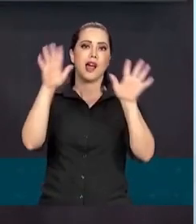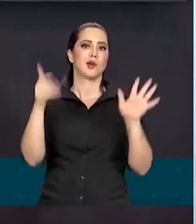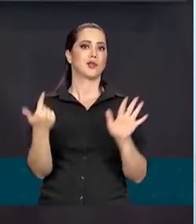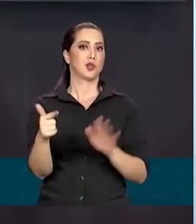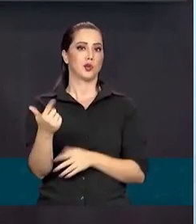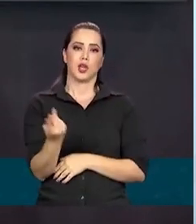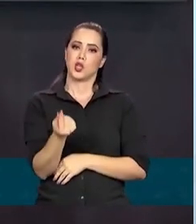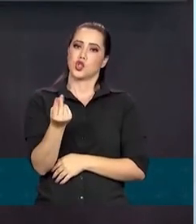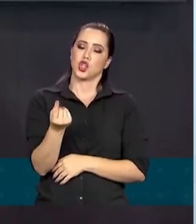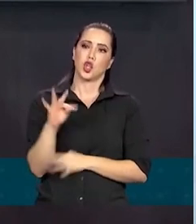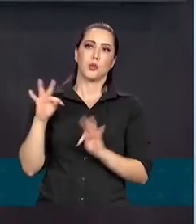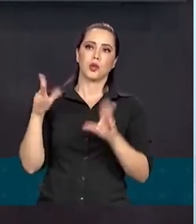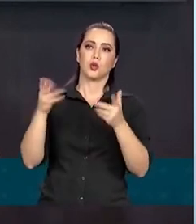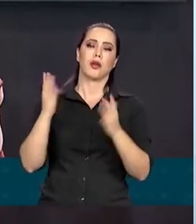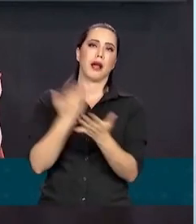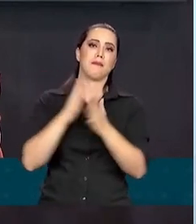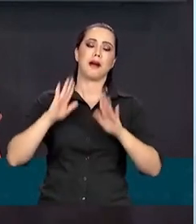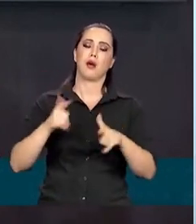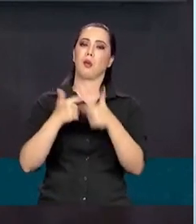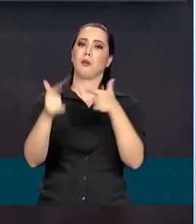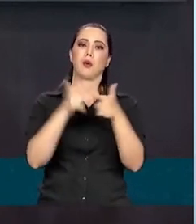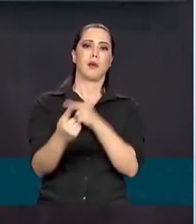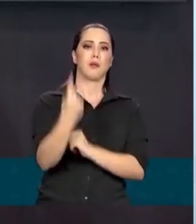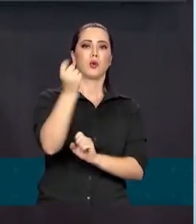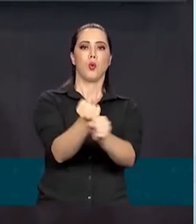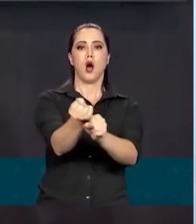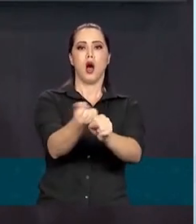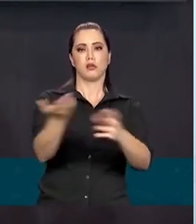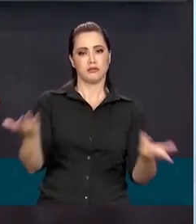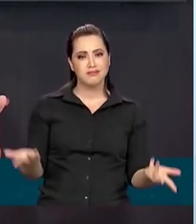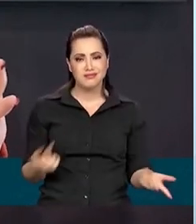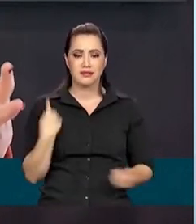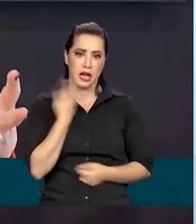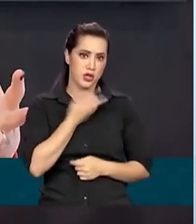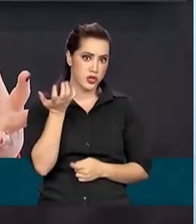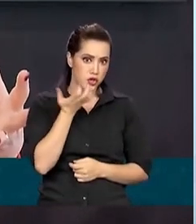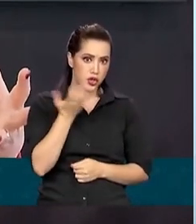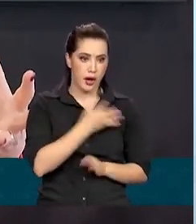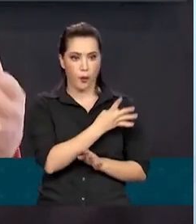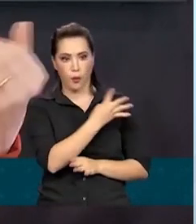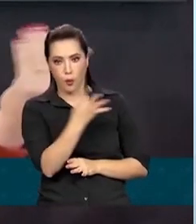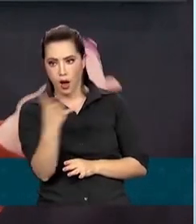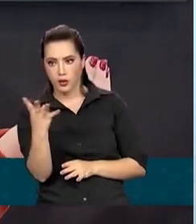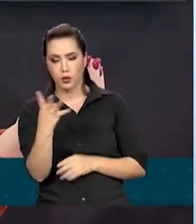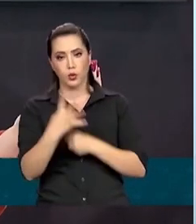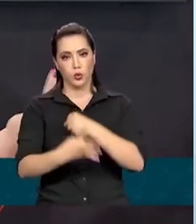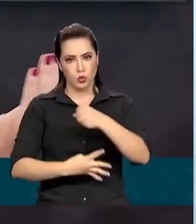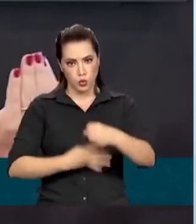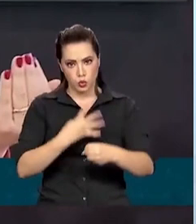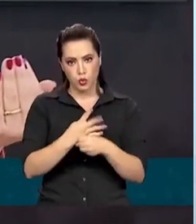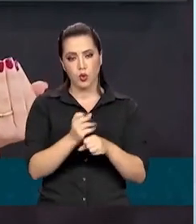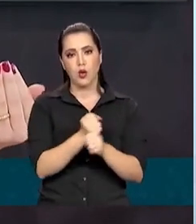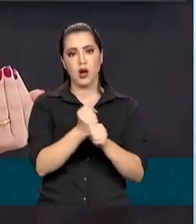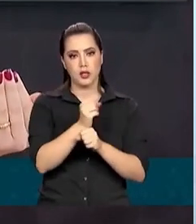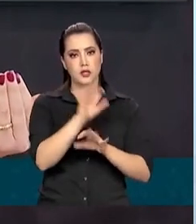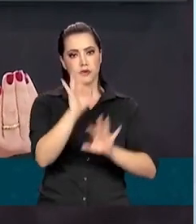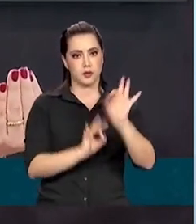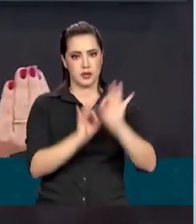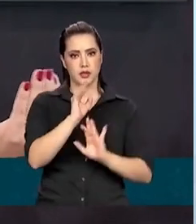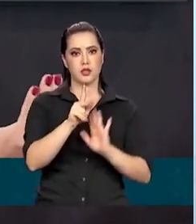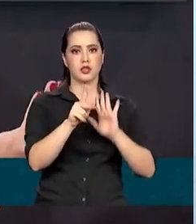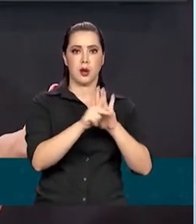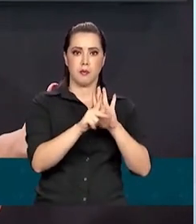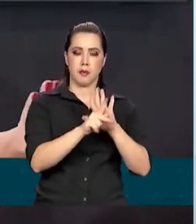recursos suficientes para resolver o problema do Brasil em nenhum ano. Vamos tentar dentro dos 4 anos e vamos elaborar um PPA já deixando